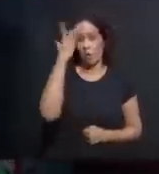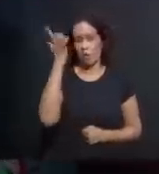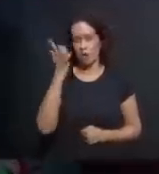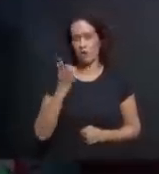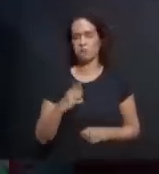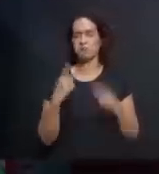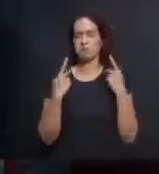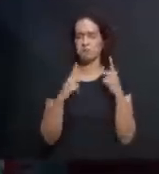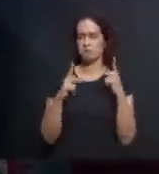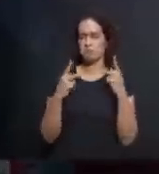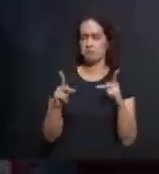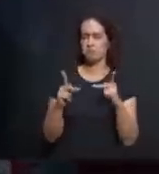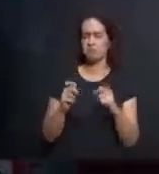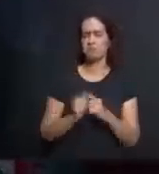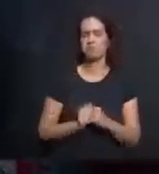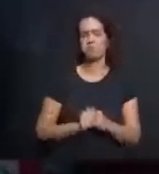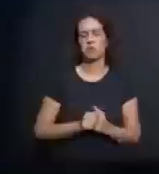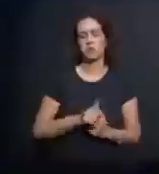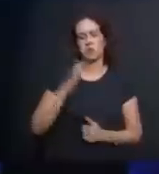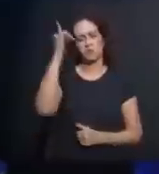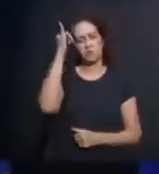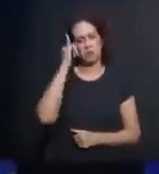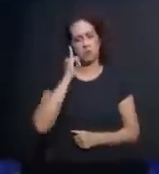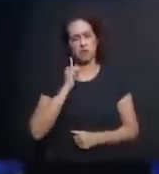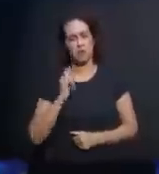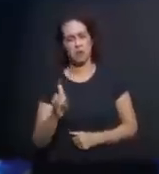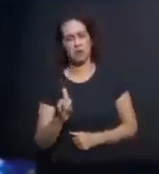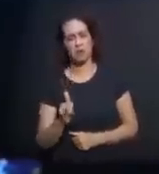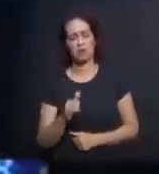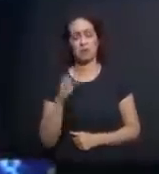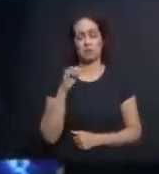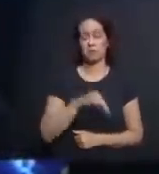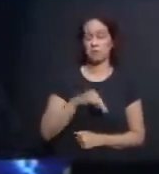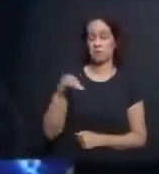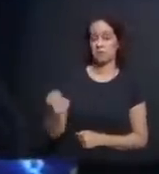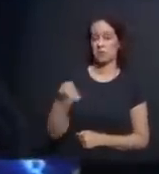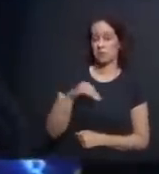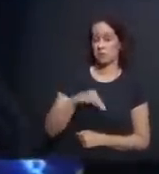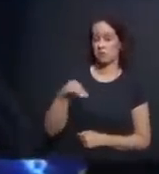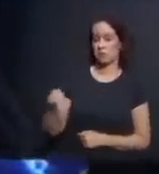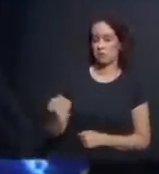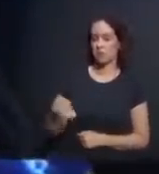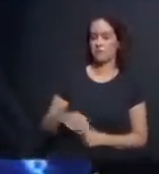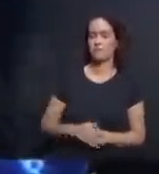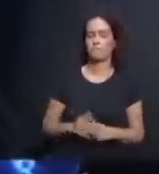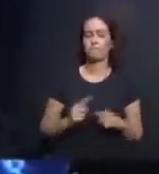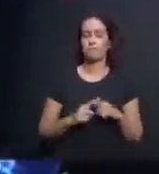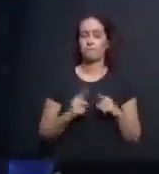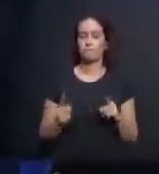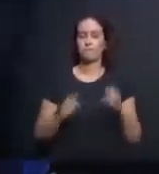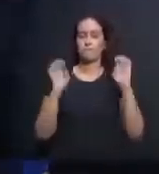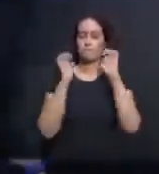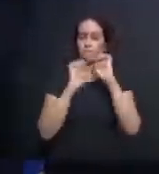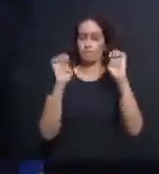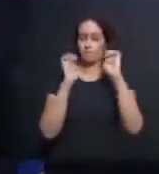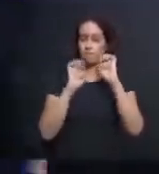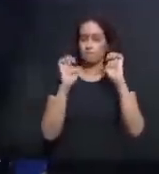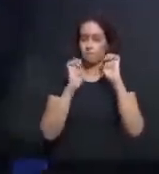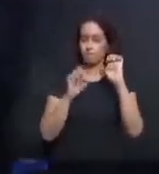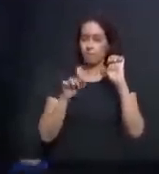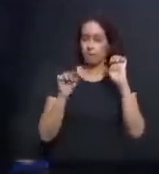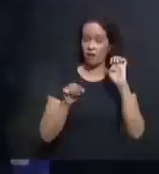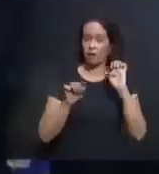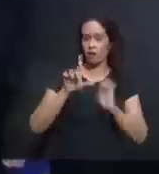profeta, sobre mestre. Muita coisa boa vindo por aí. Mas eu queria que esse evangelista fizesse essa oração por